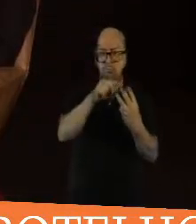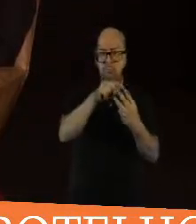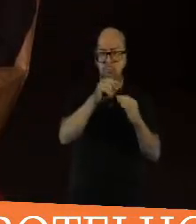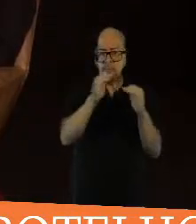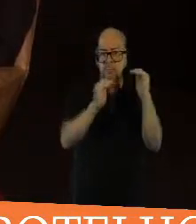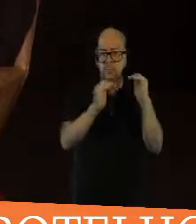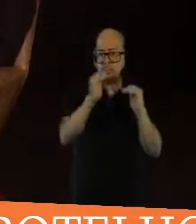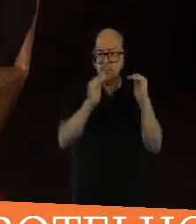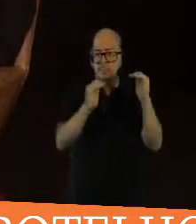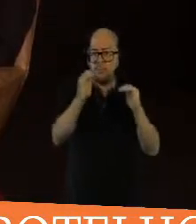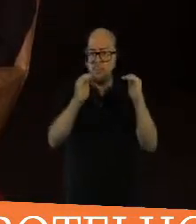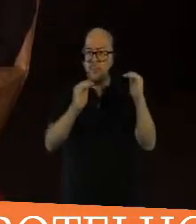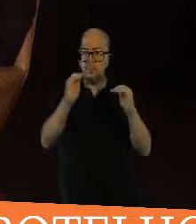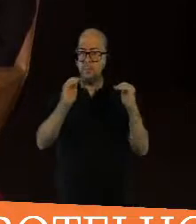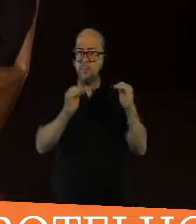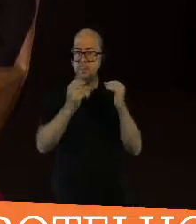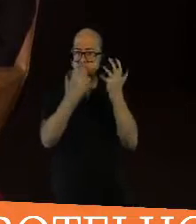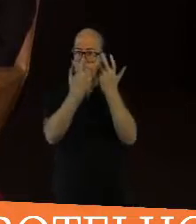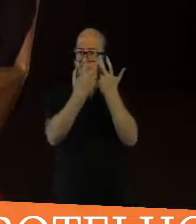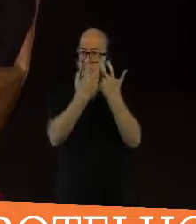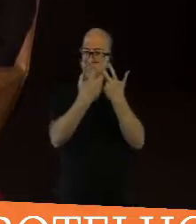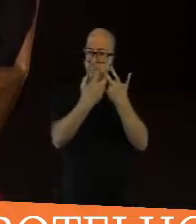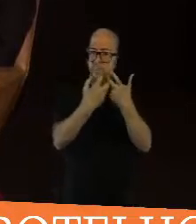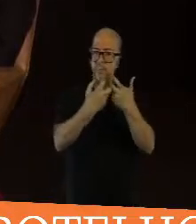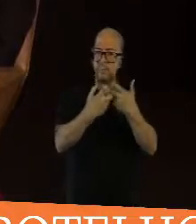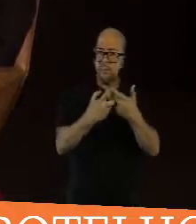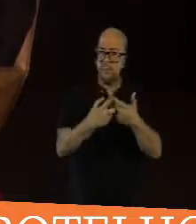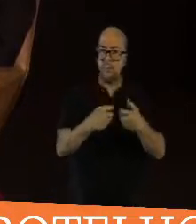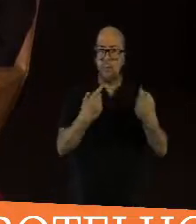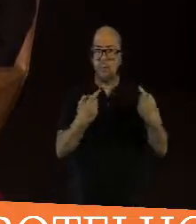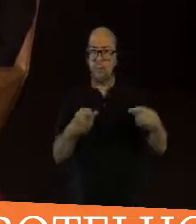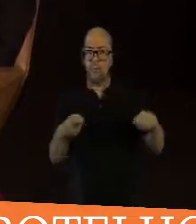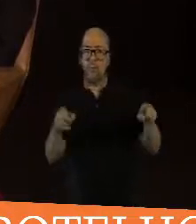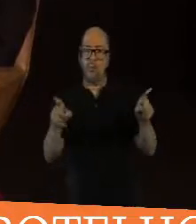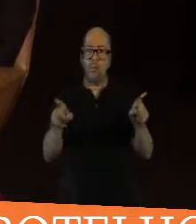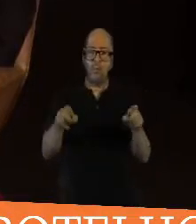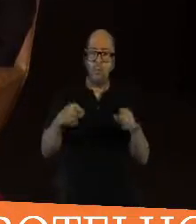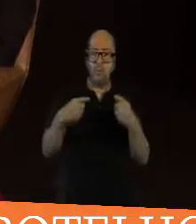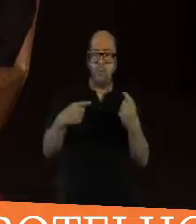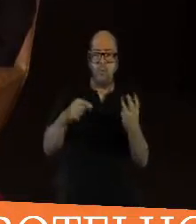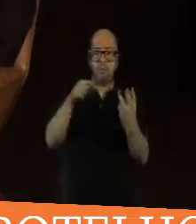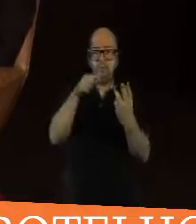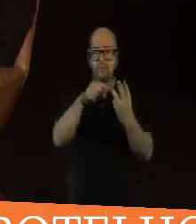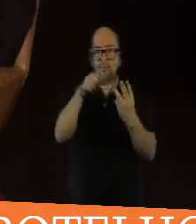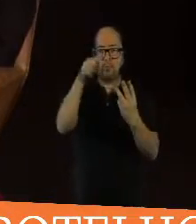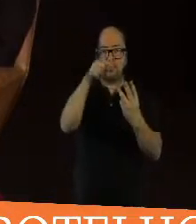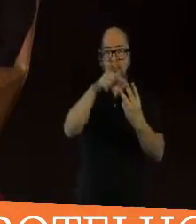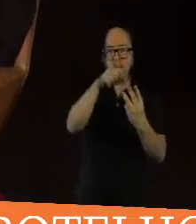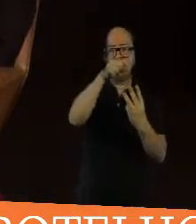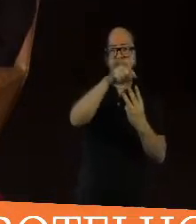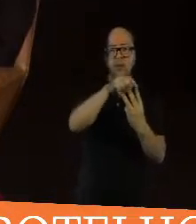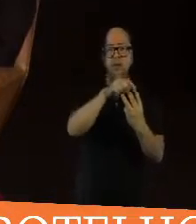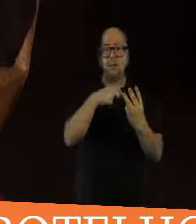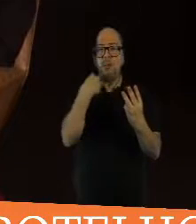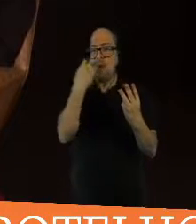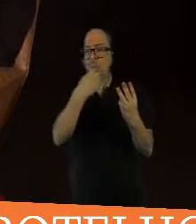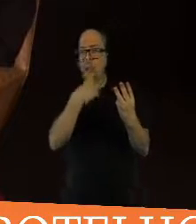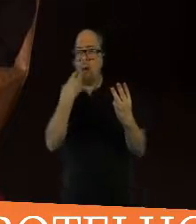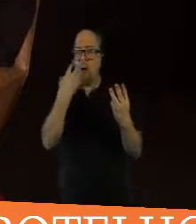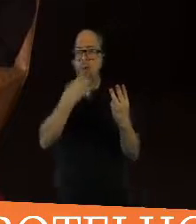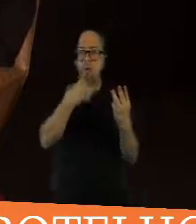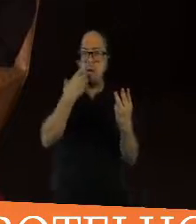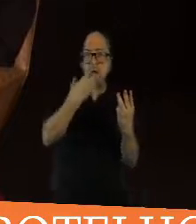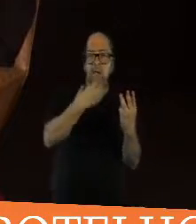algumas músicas que a melodia caminha entre as vozes. Então, nesses momentos, cada pessoa, cada cantor que